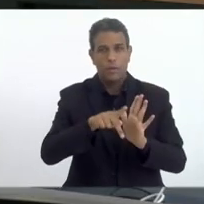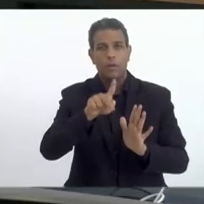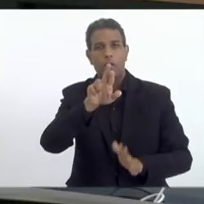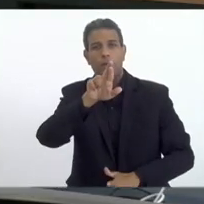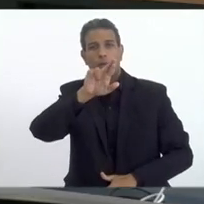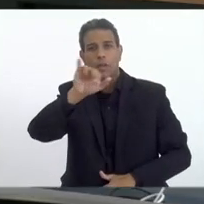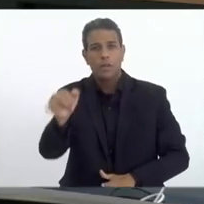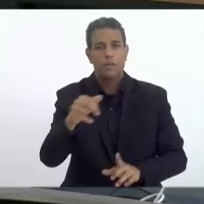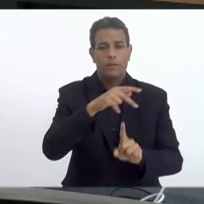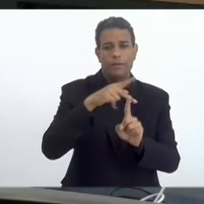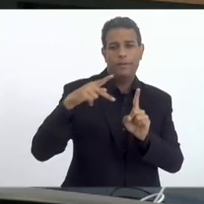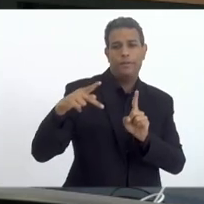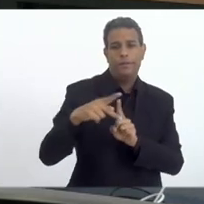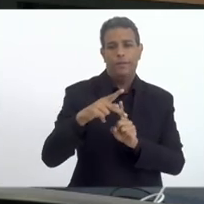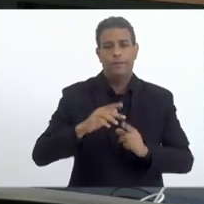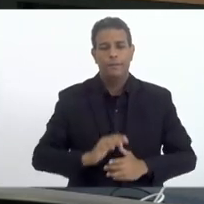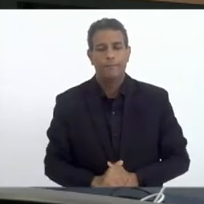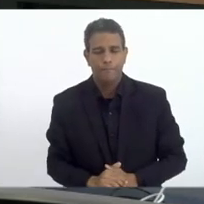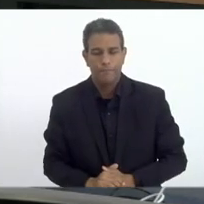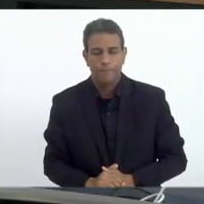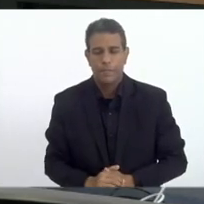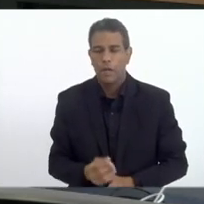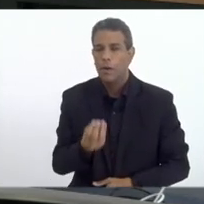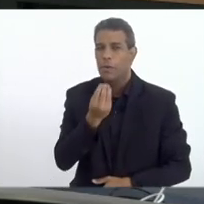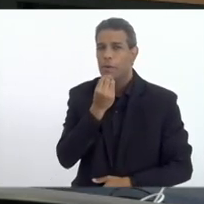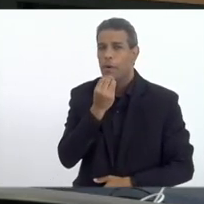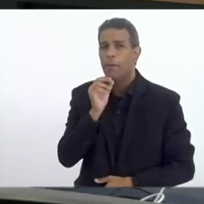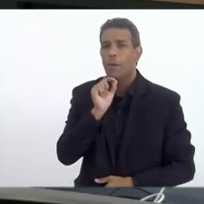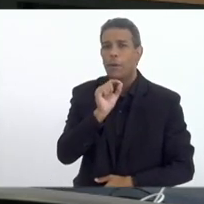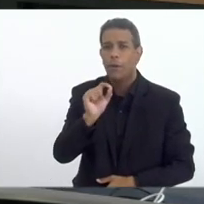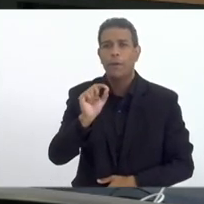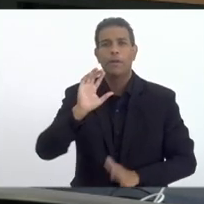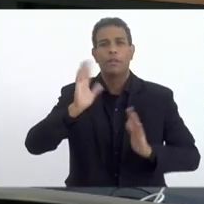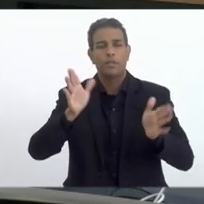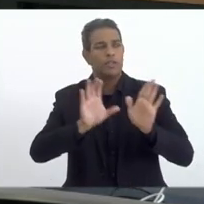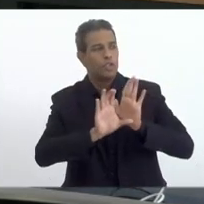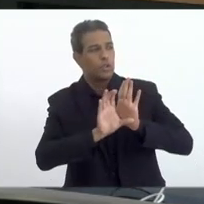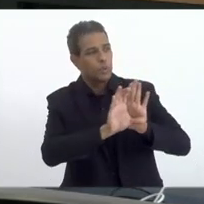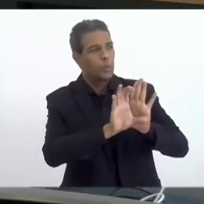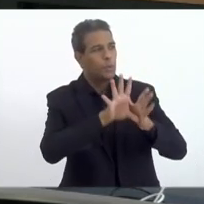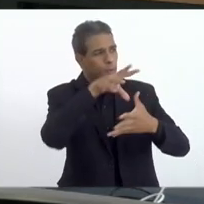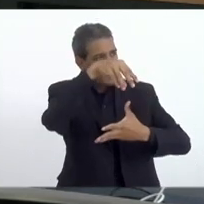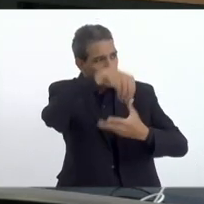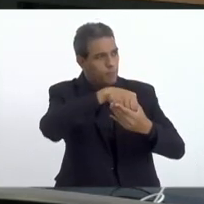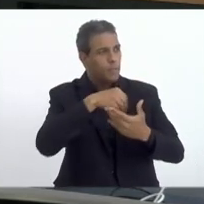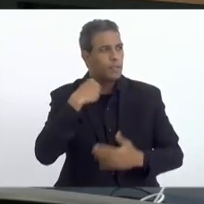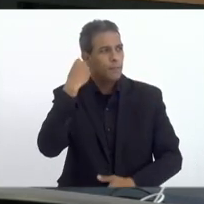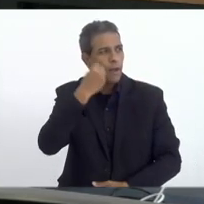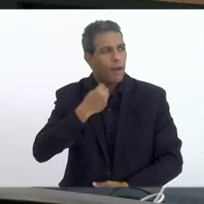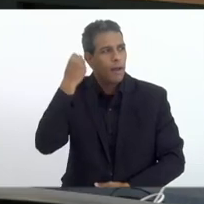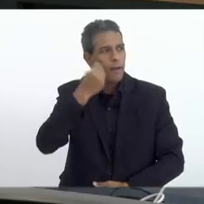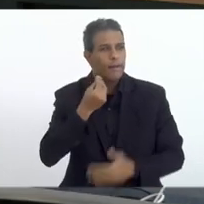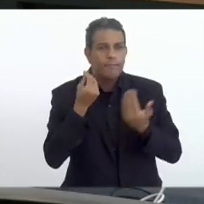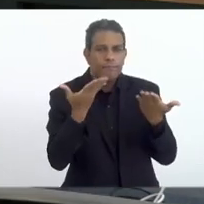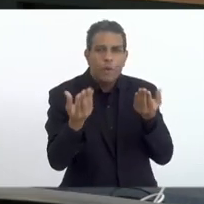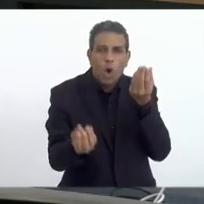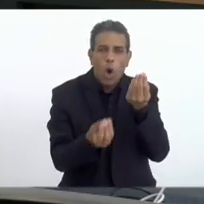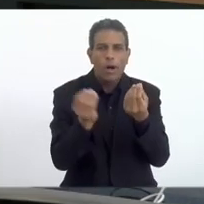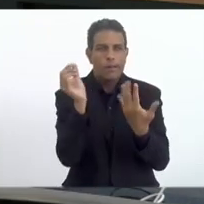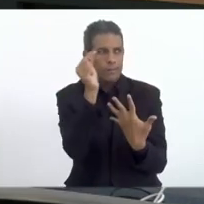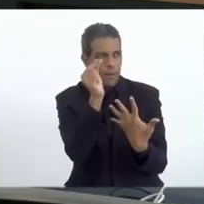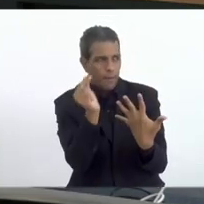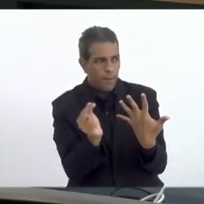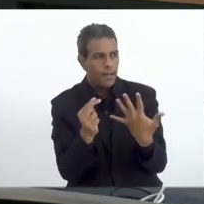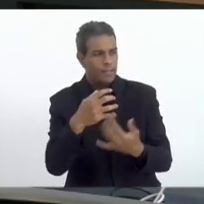no especialista. A gente está afirmando, afirmando o conceito lógico, aqui lógico. Que é especialista é assistente. Só isso. Partindo do pressuposto que não